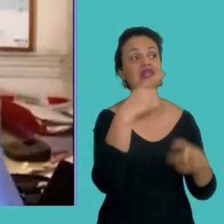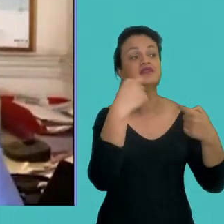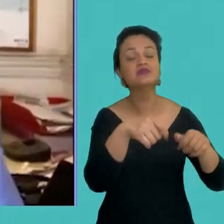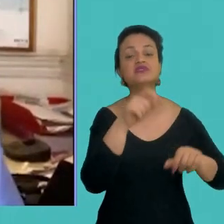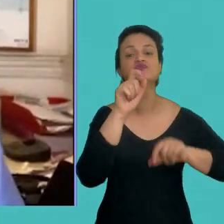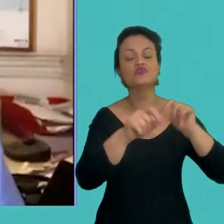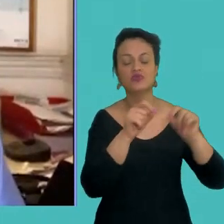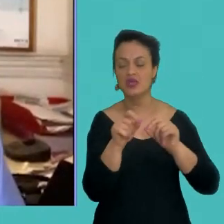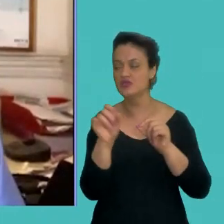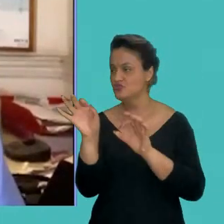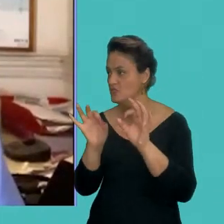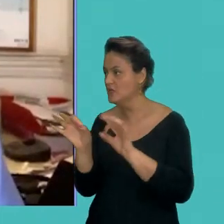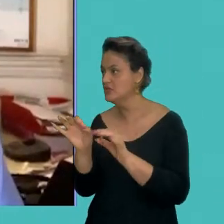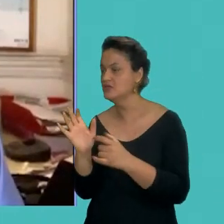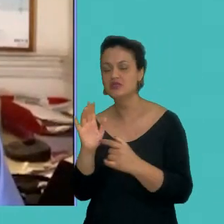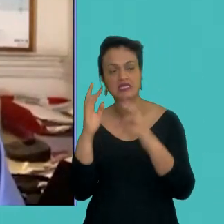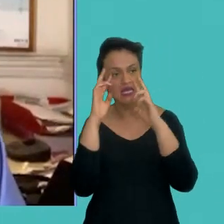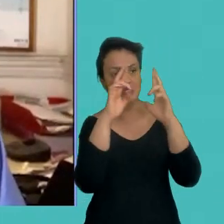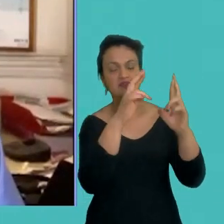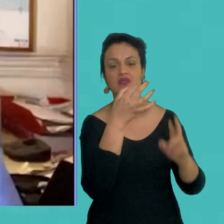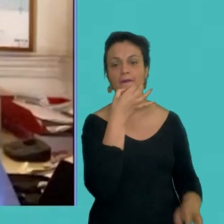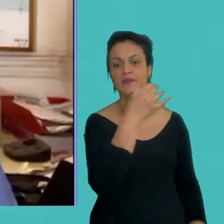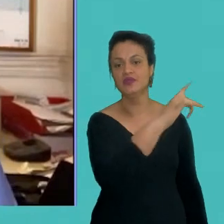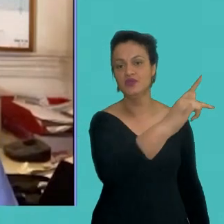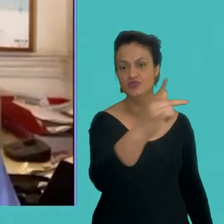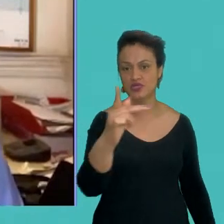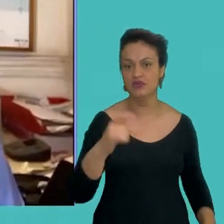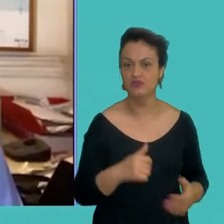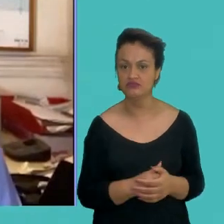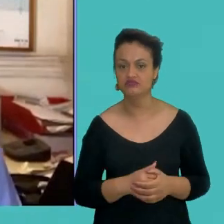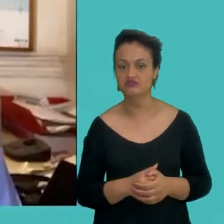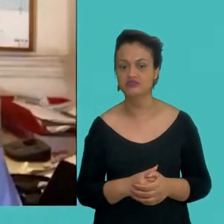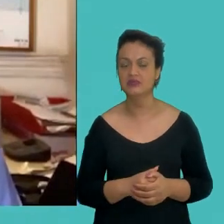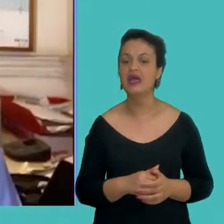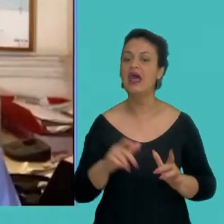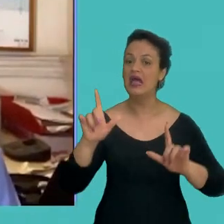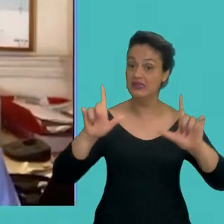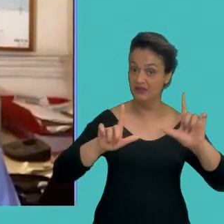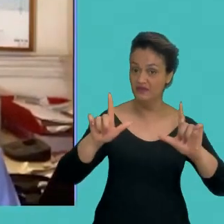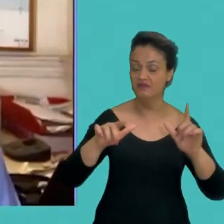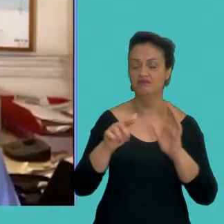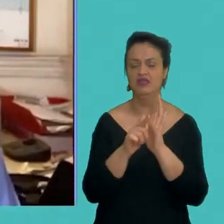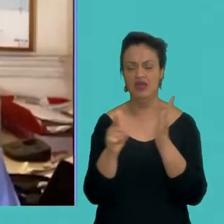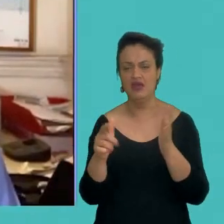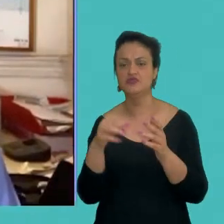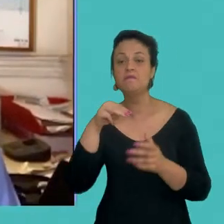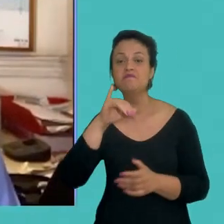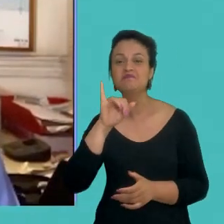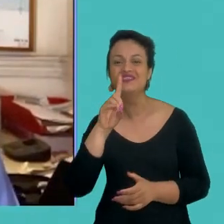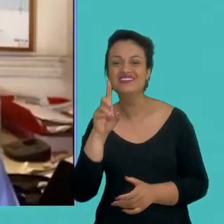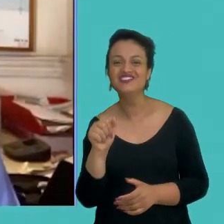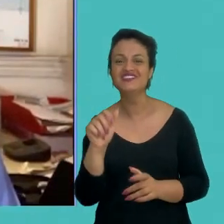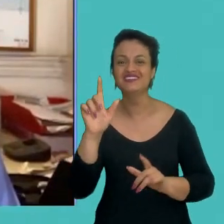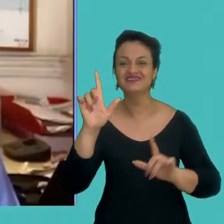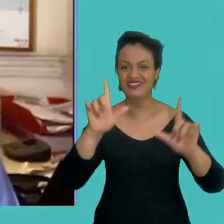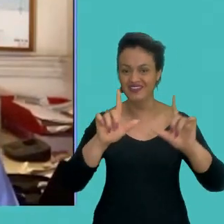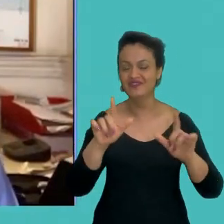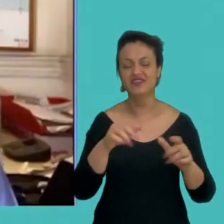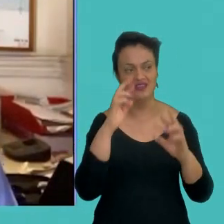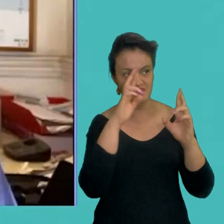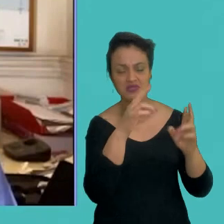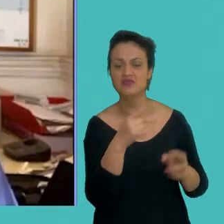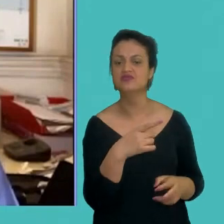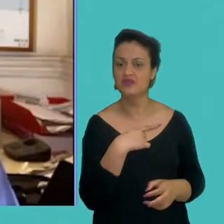as necessidades do público e o respeito à opinião alheia. Existe isso em parte da mídia brasileira? Existe. Existe